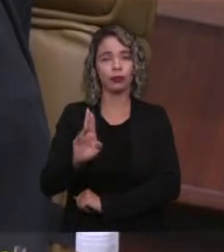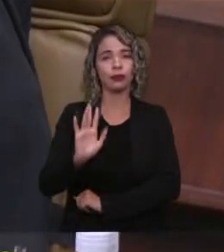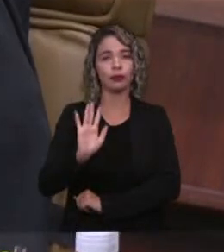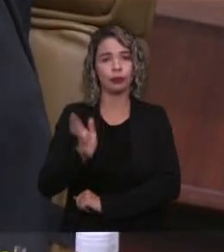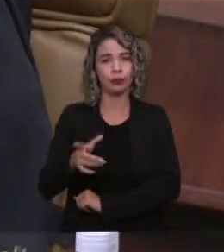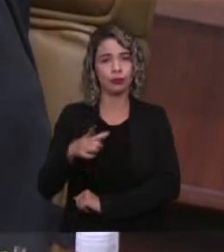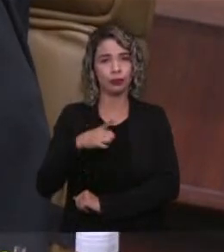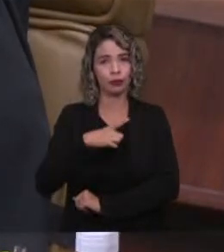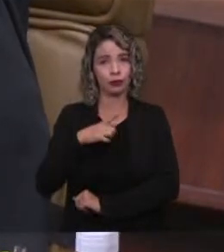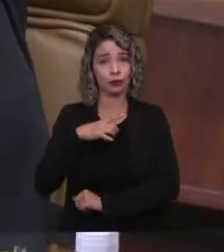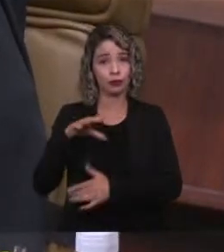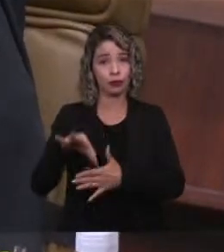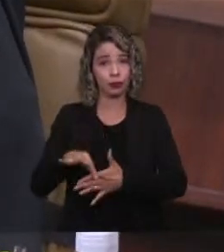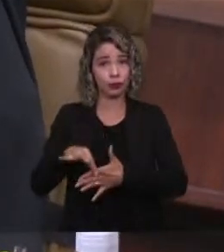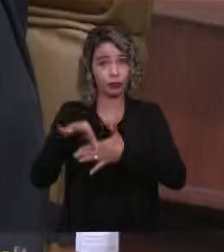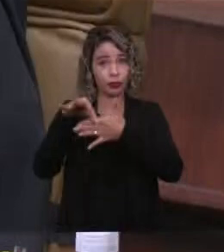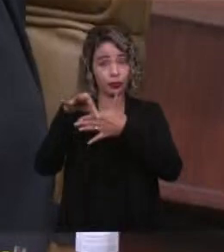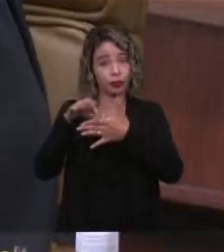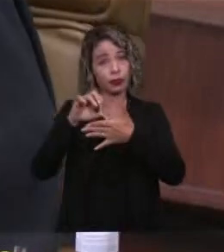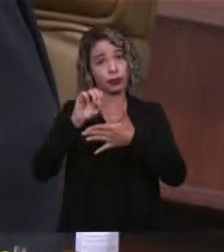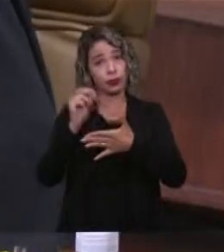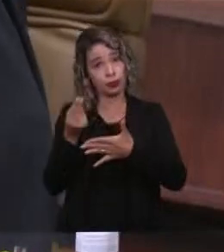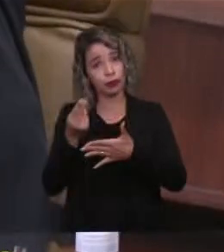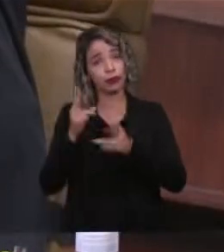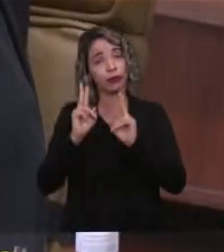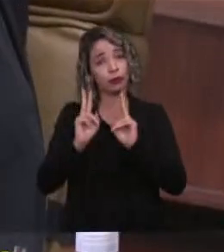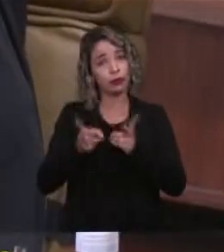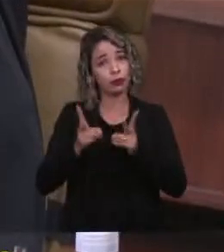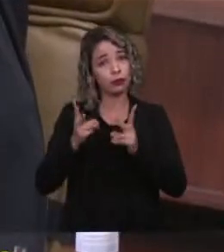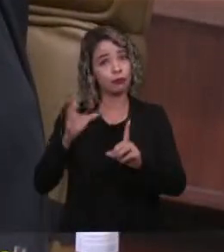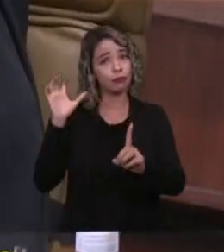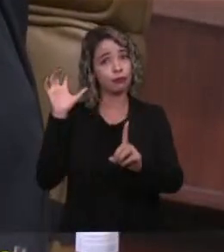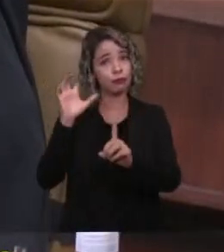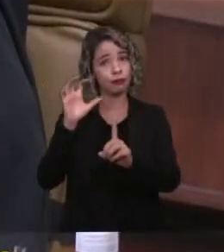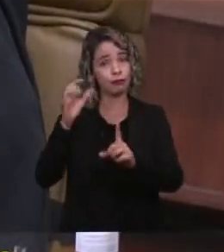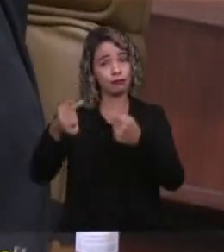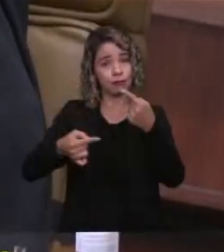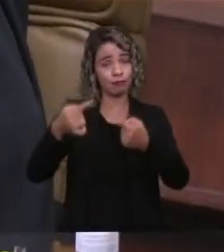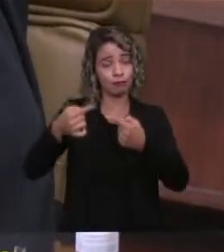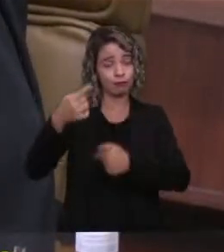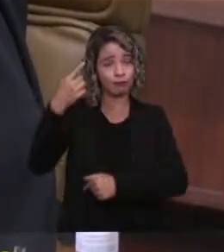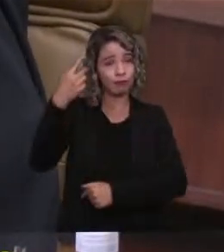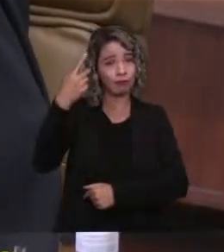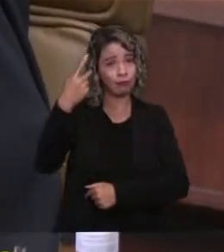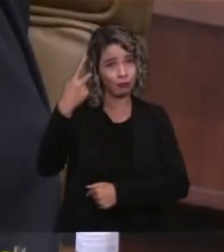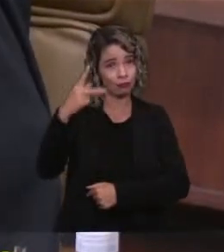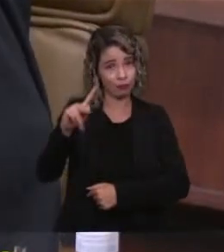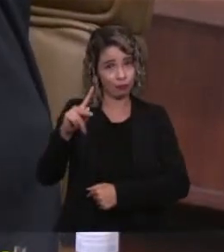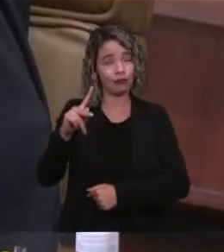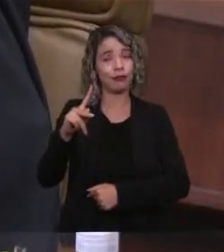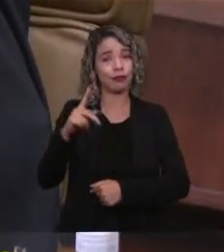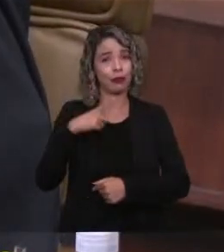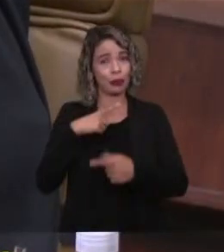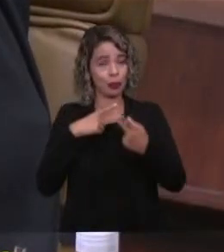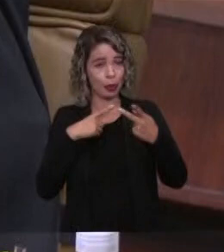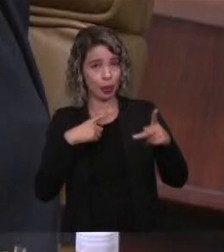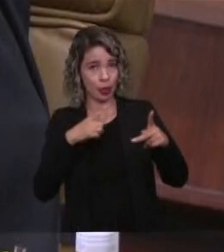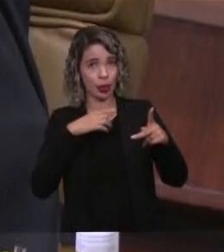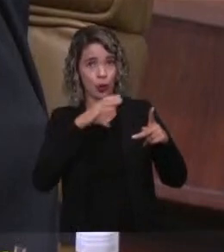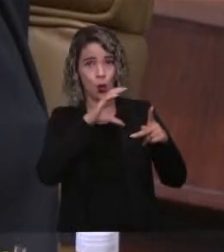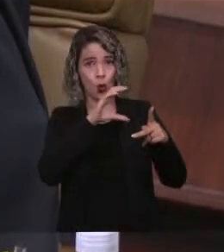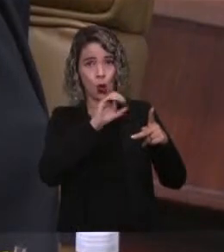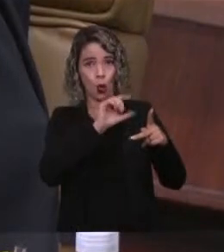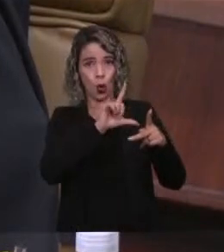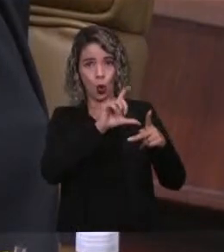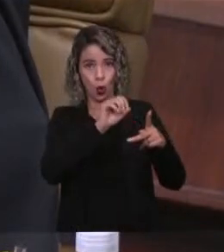sido indicado ou mantido a partir da influência política do réu Fernando Collor de